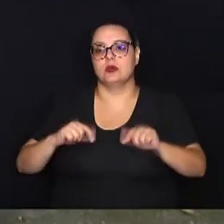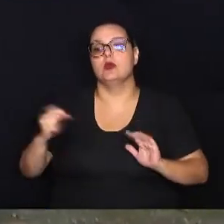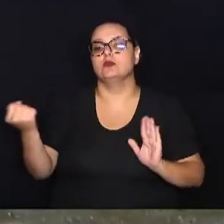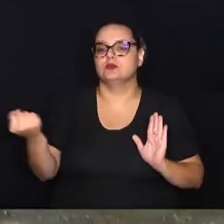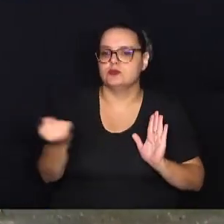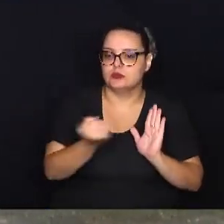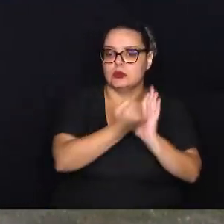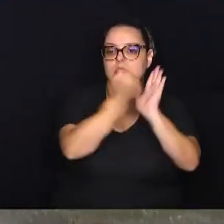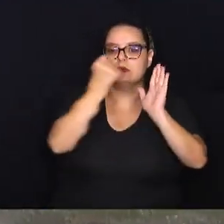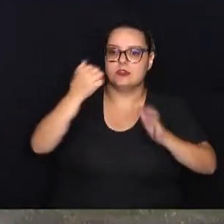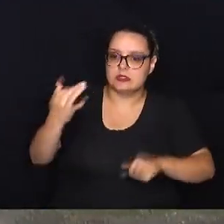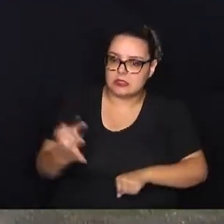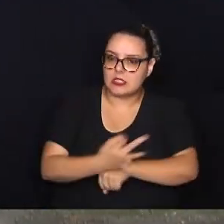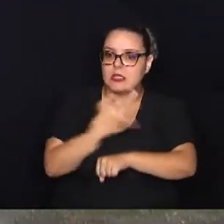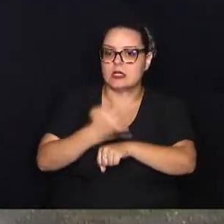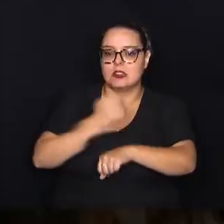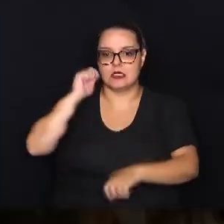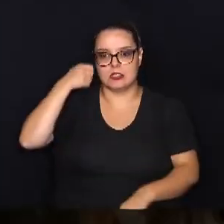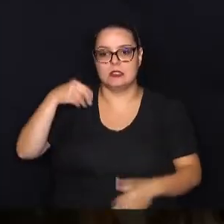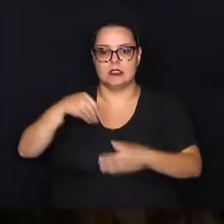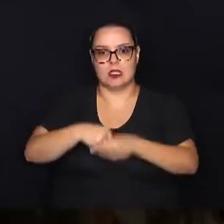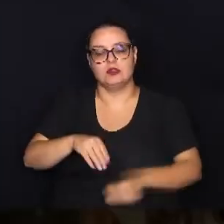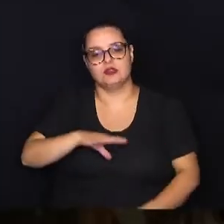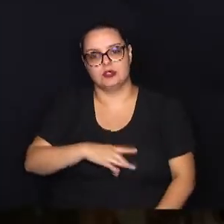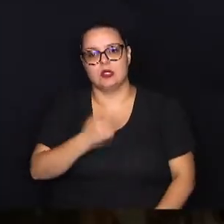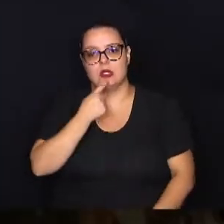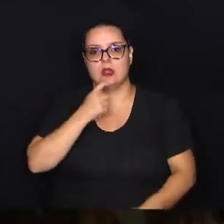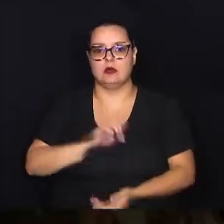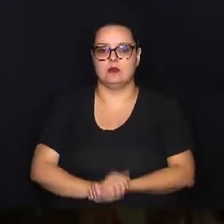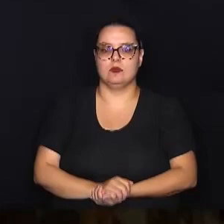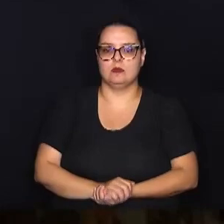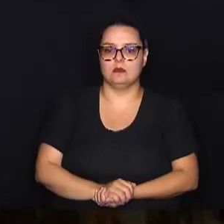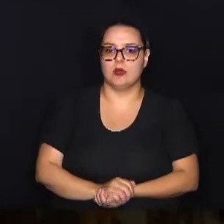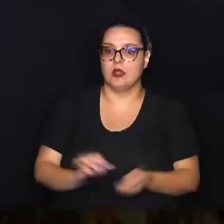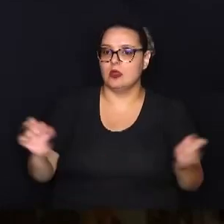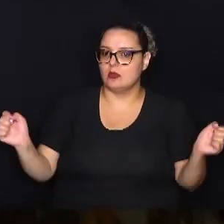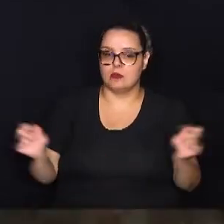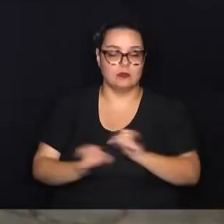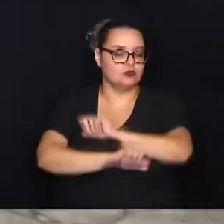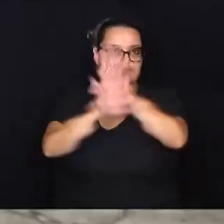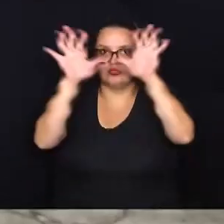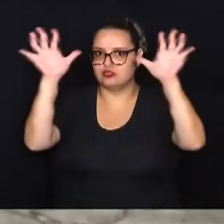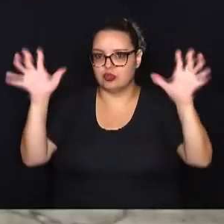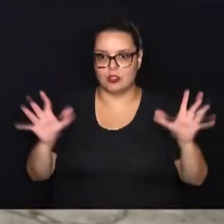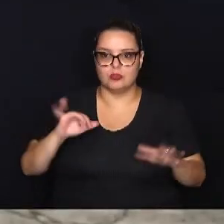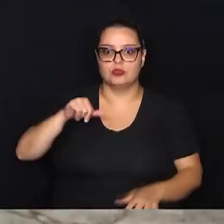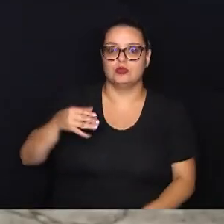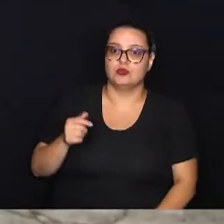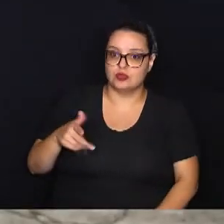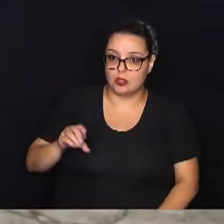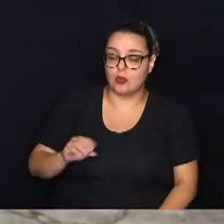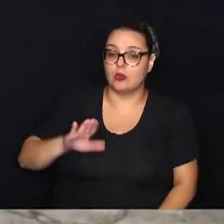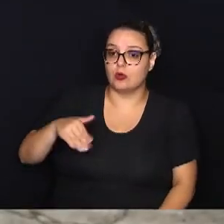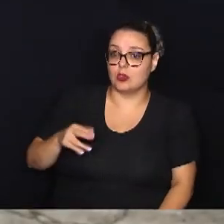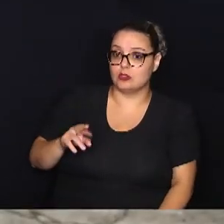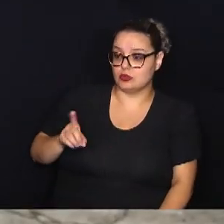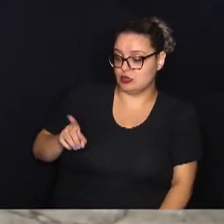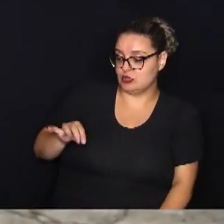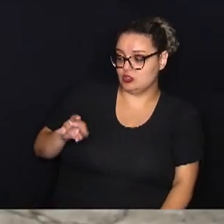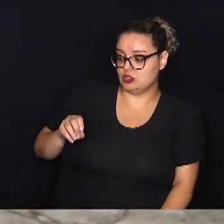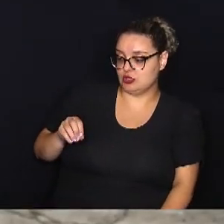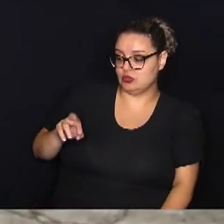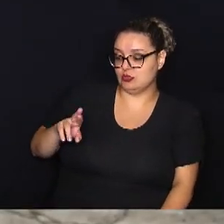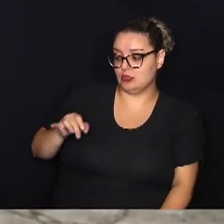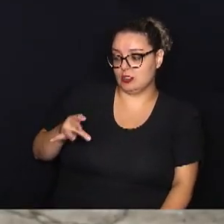da resistência negra em Campinas. Só o acordar do jongo já é resistência, porque Dito Ribeiro, quando ele falece, os filhos não